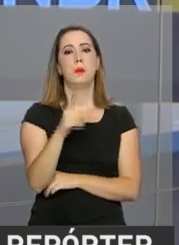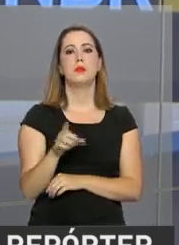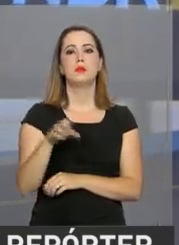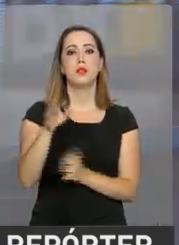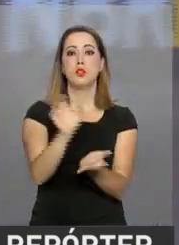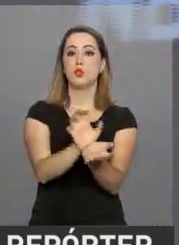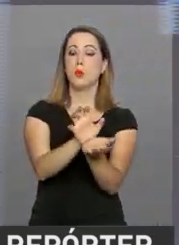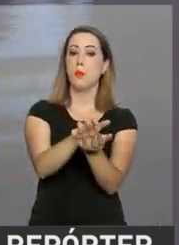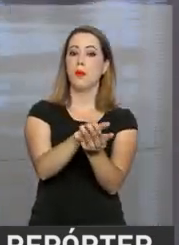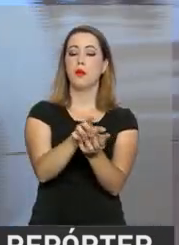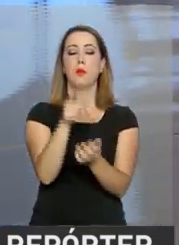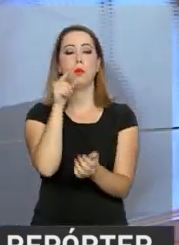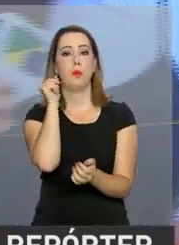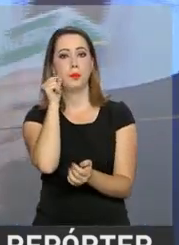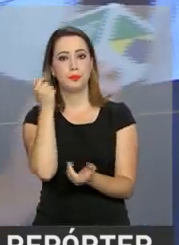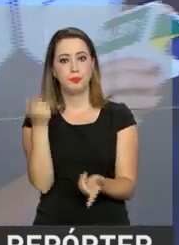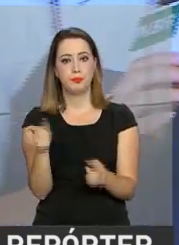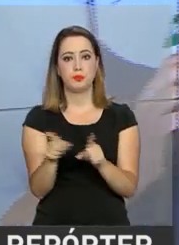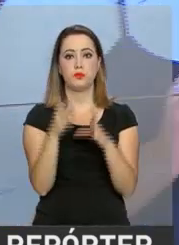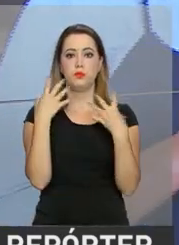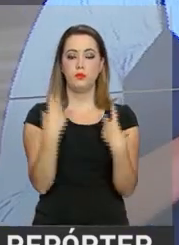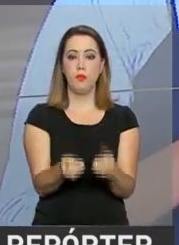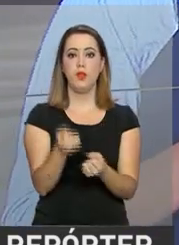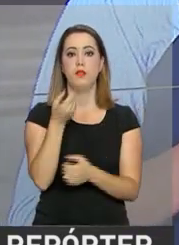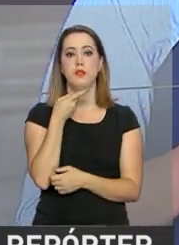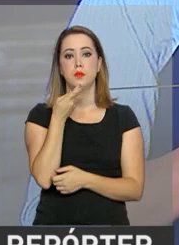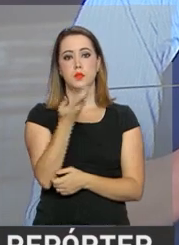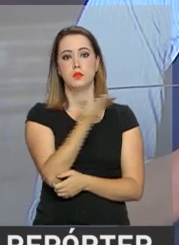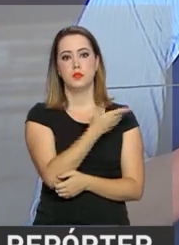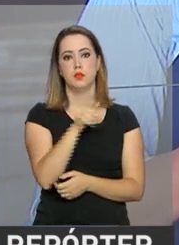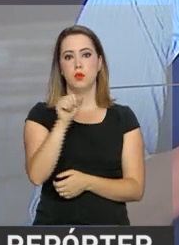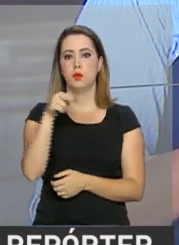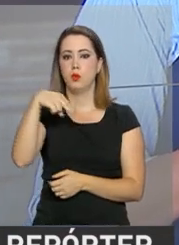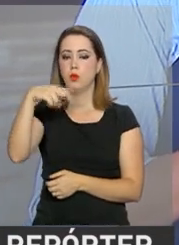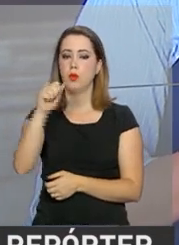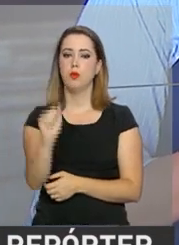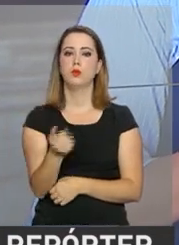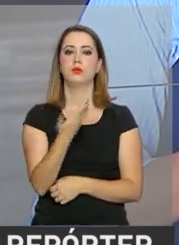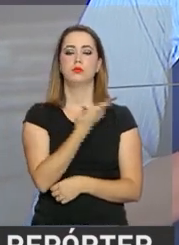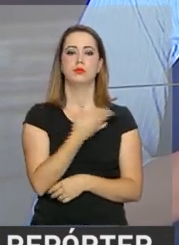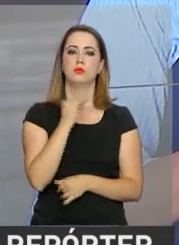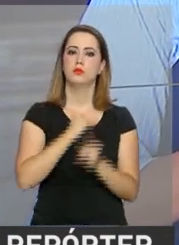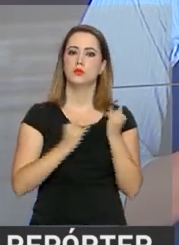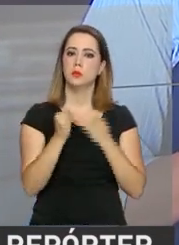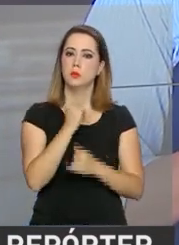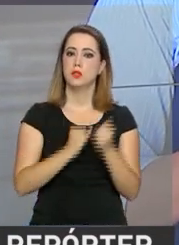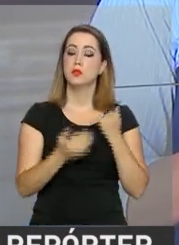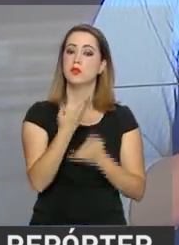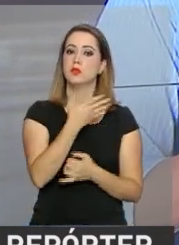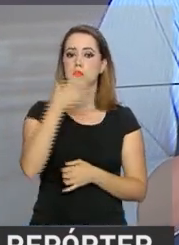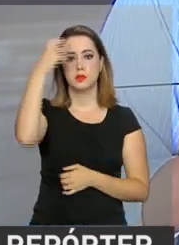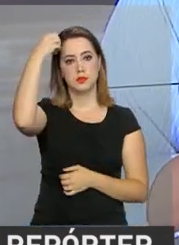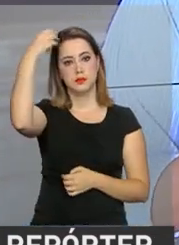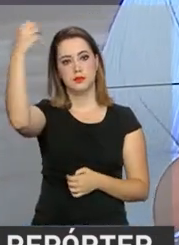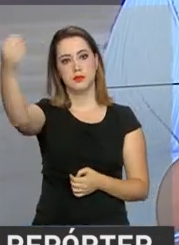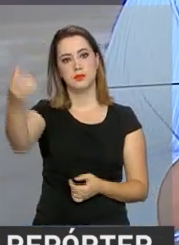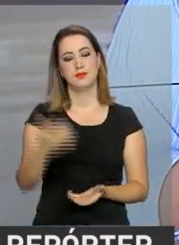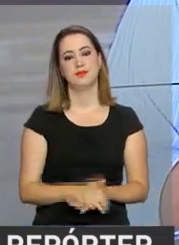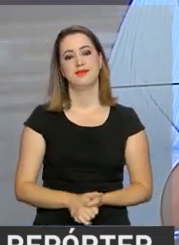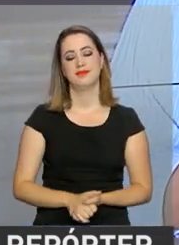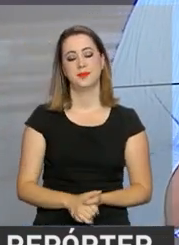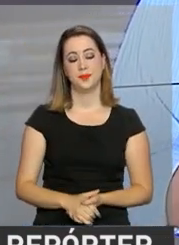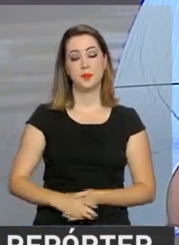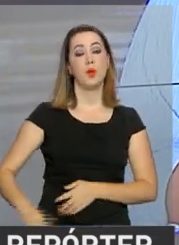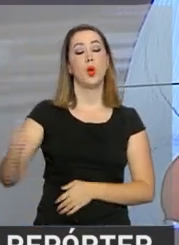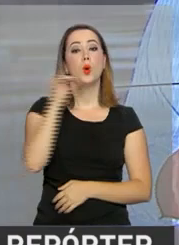Ceará Então vamos falar com a repórter Car que está no Palácio do Planalto e traz outras informações pra gente sobre essa viagem Luana boa tarde olá José